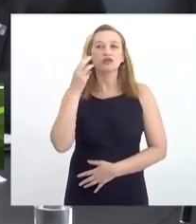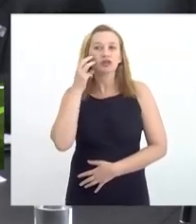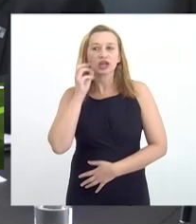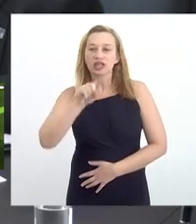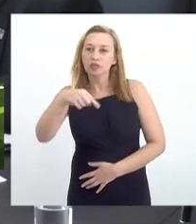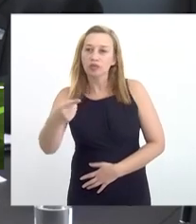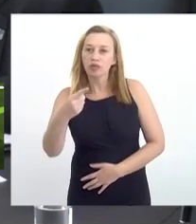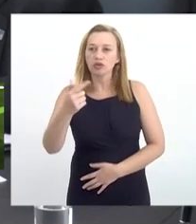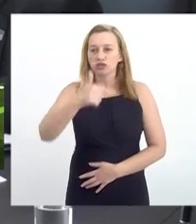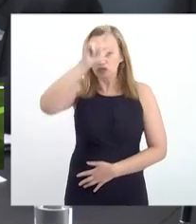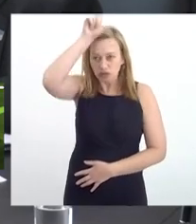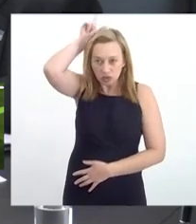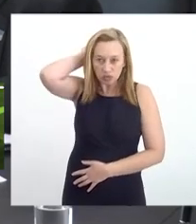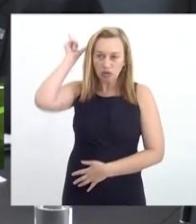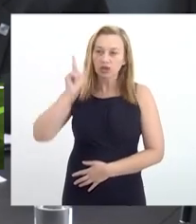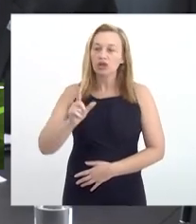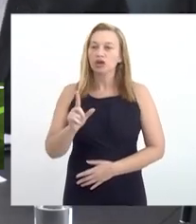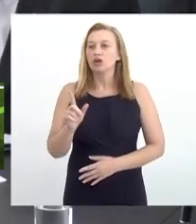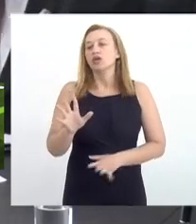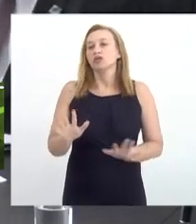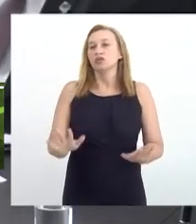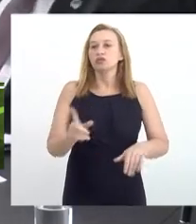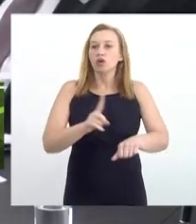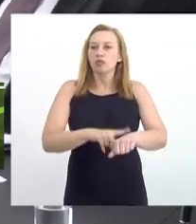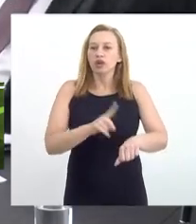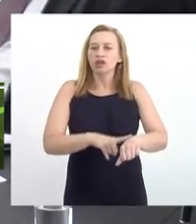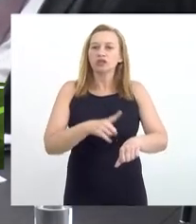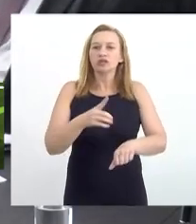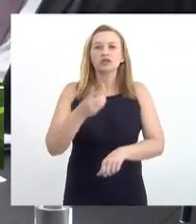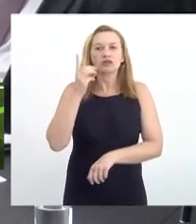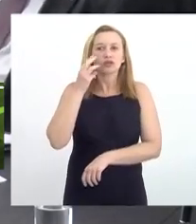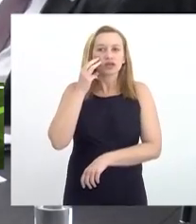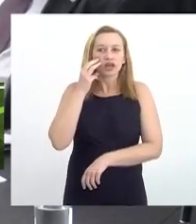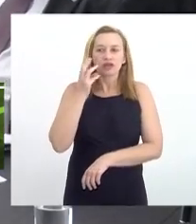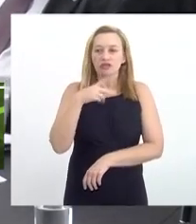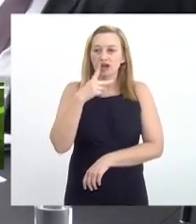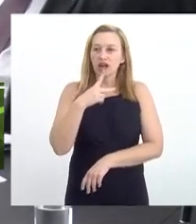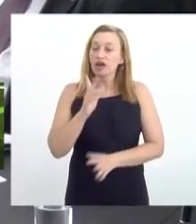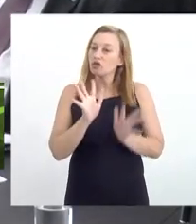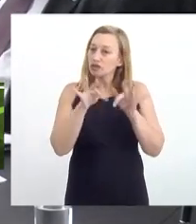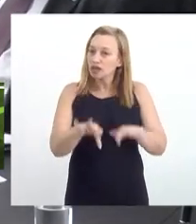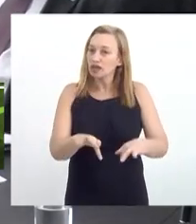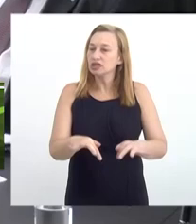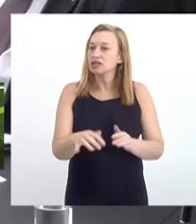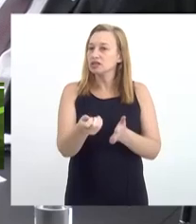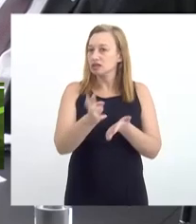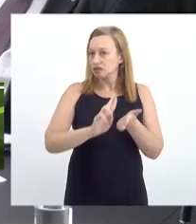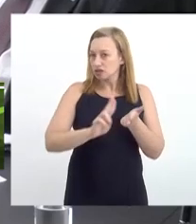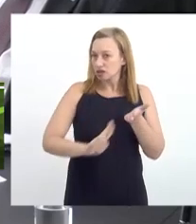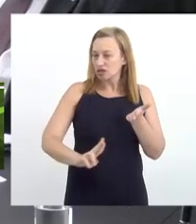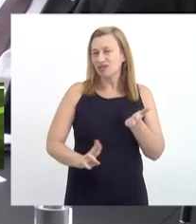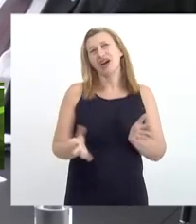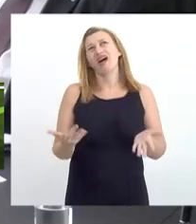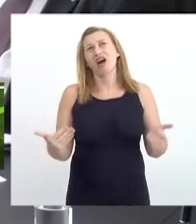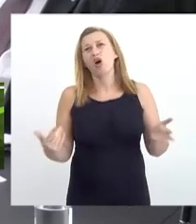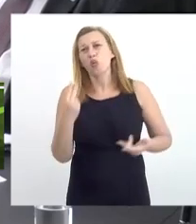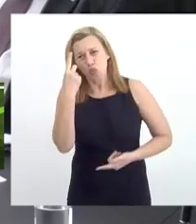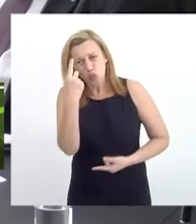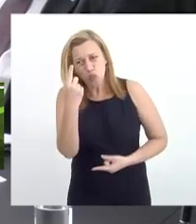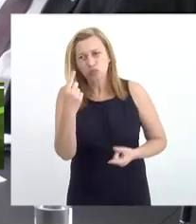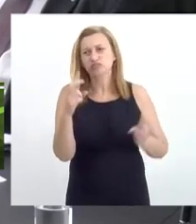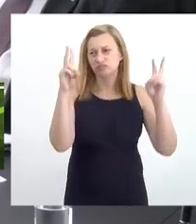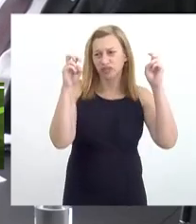fala do Valdeque, eu vou encerrar as inscrições, eu não vou deixar abertas as inscrições para a gente ir num tema só até meio dia, então encerra as